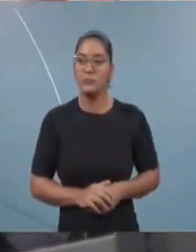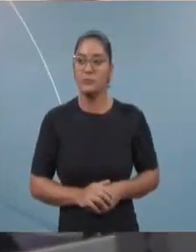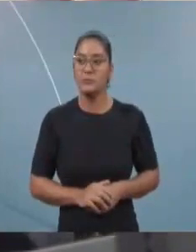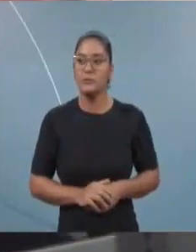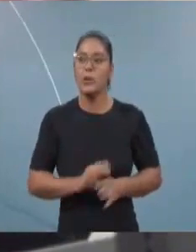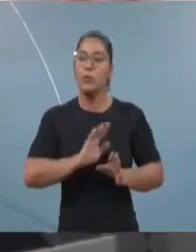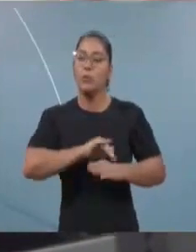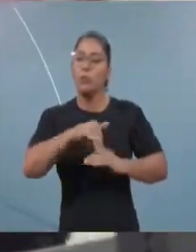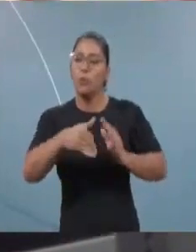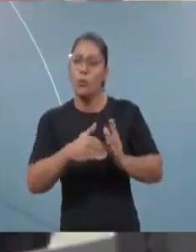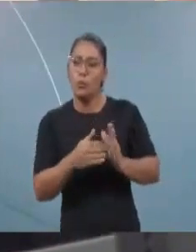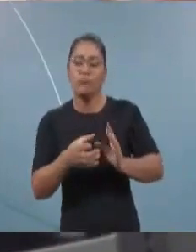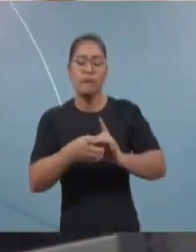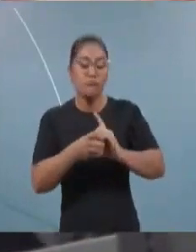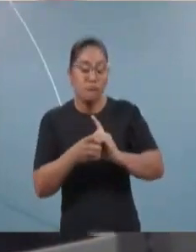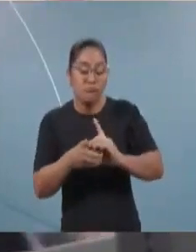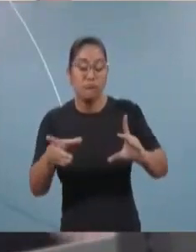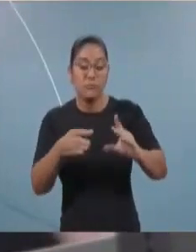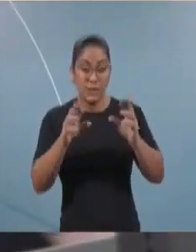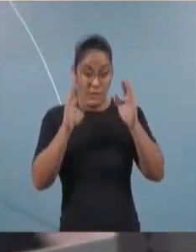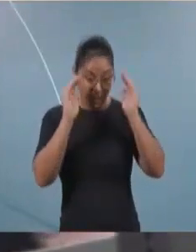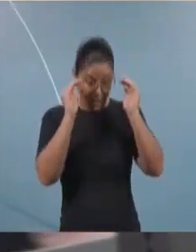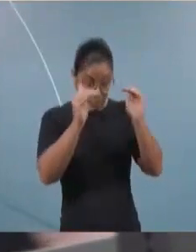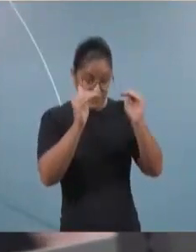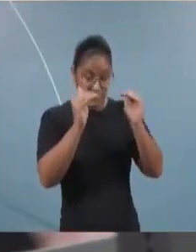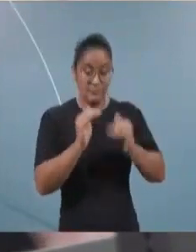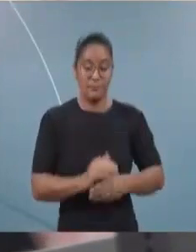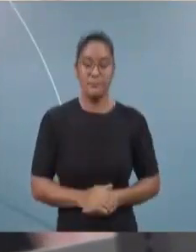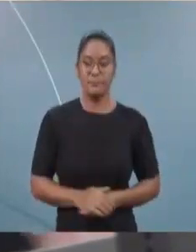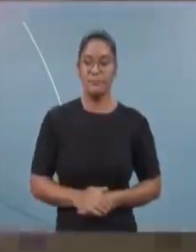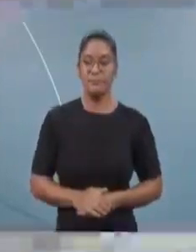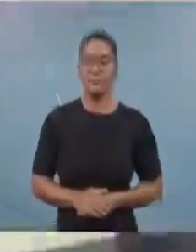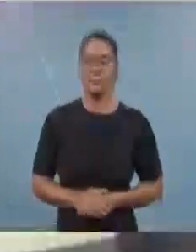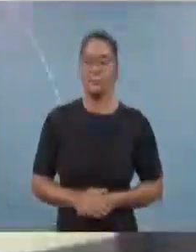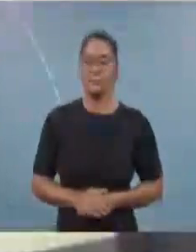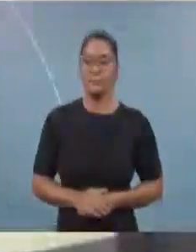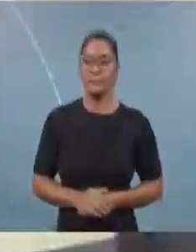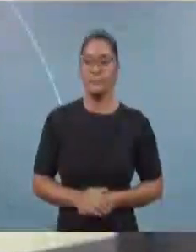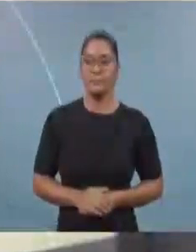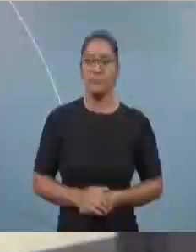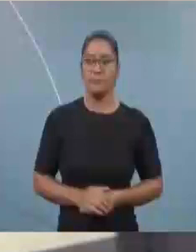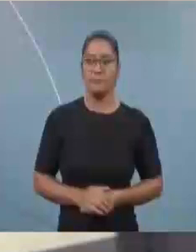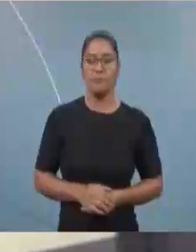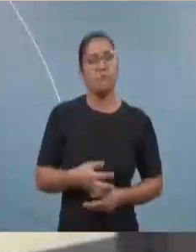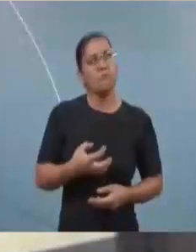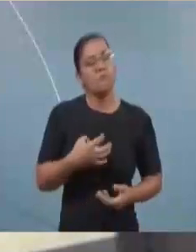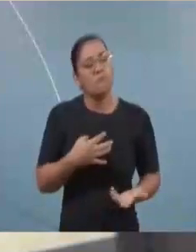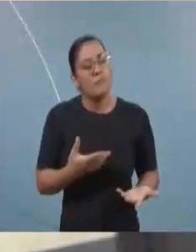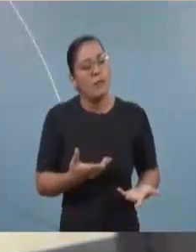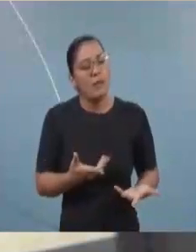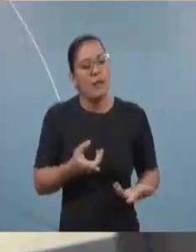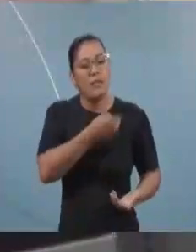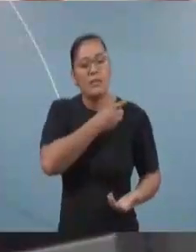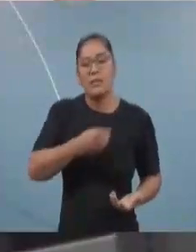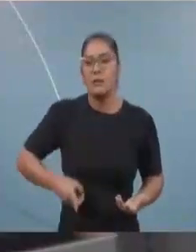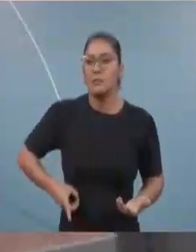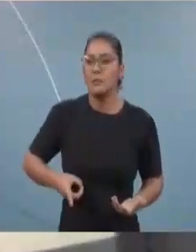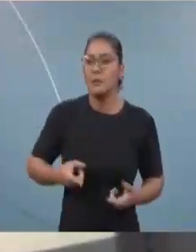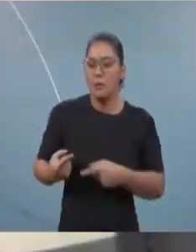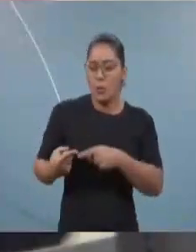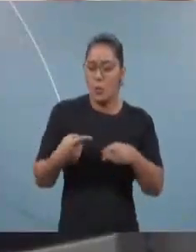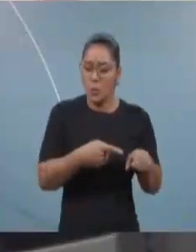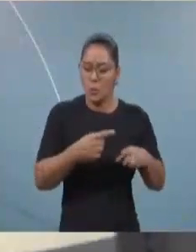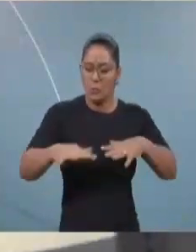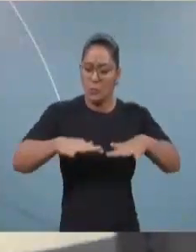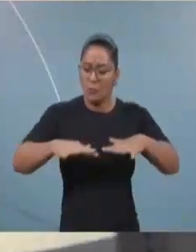todo democraticamente respeitoso D impressão que o deputado é contra o